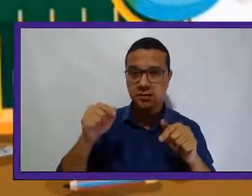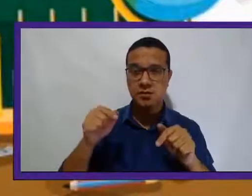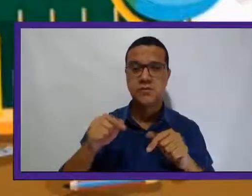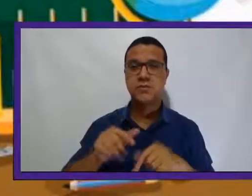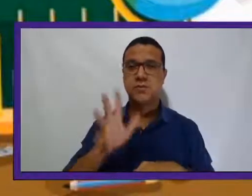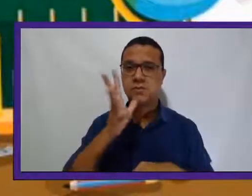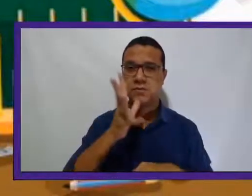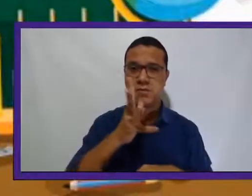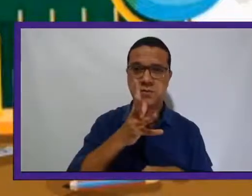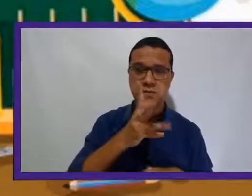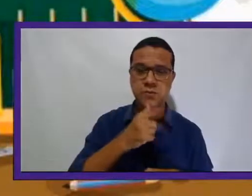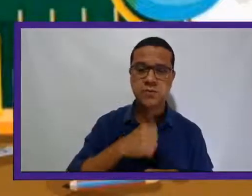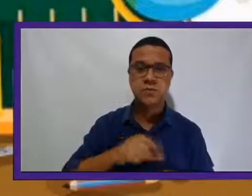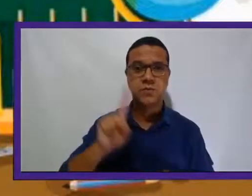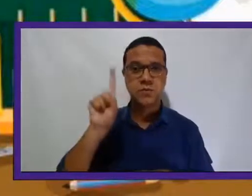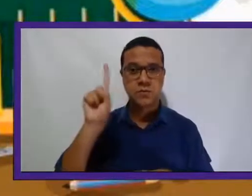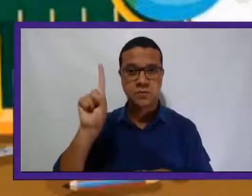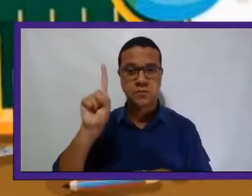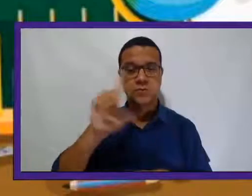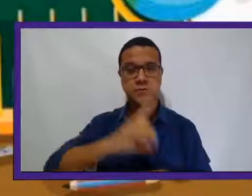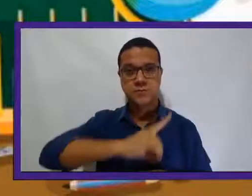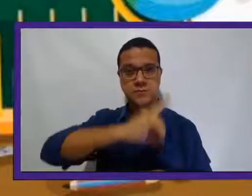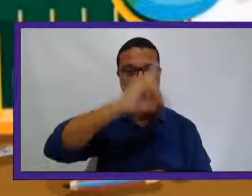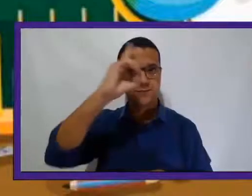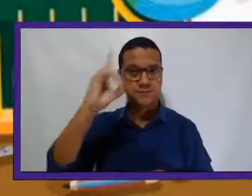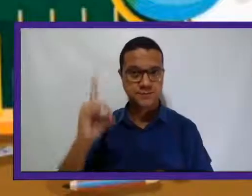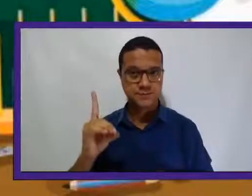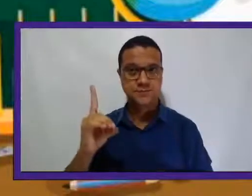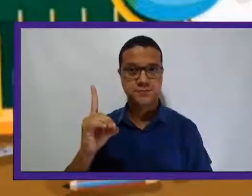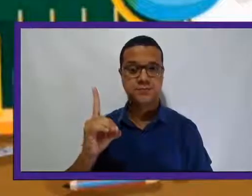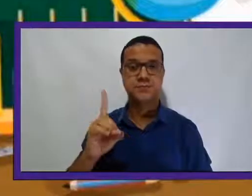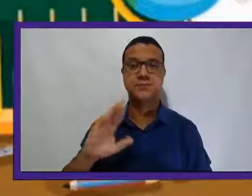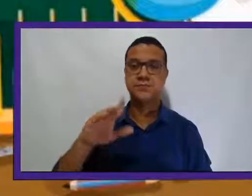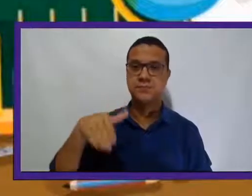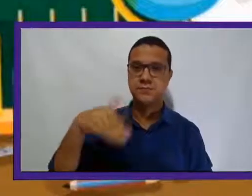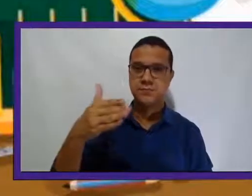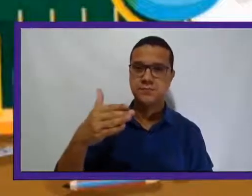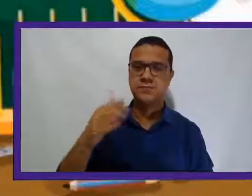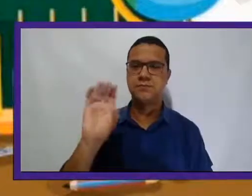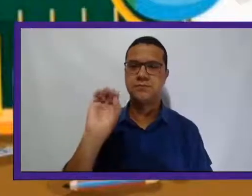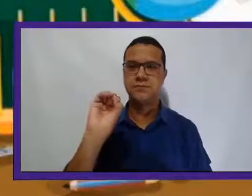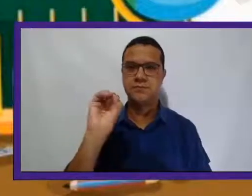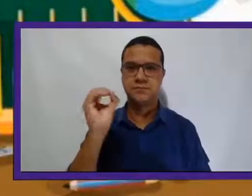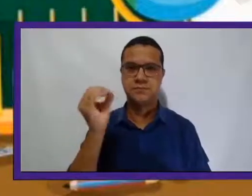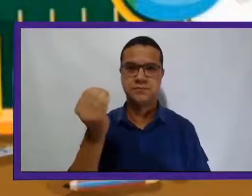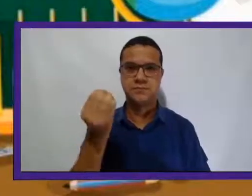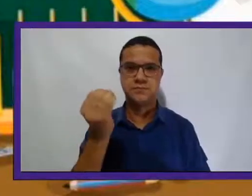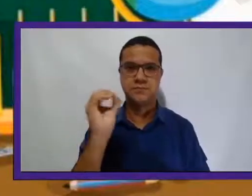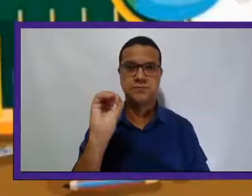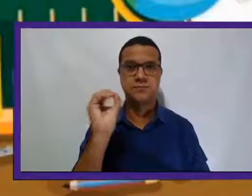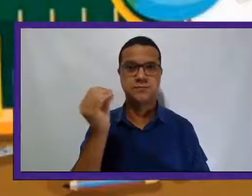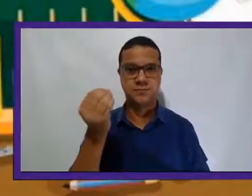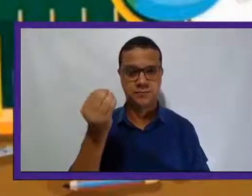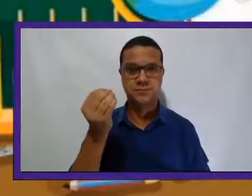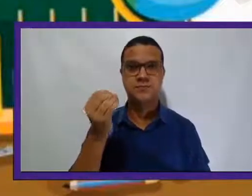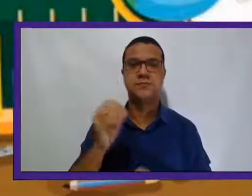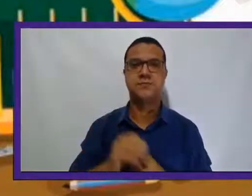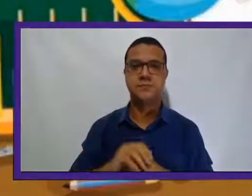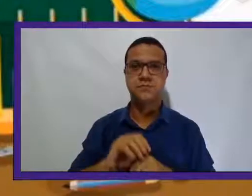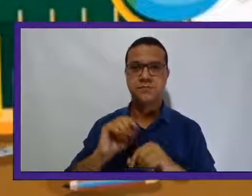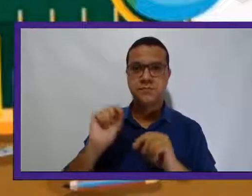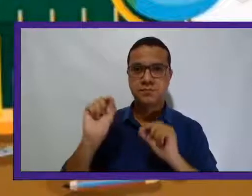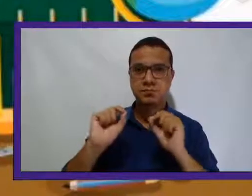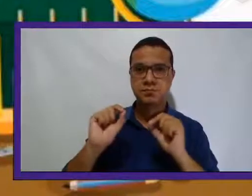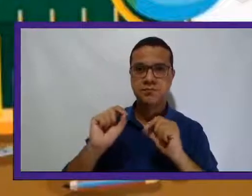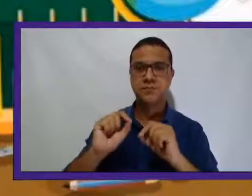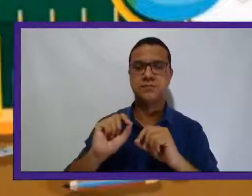Isso dura um dia Tá? 24 horas Então quando a Terra está girando Ao redor de si mesma O